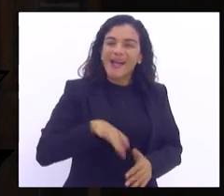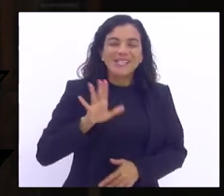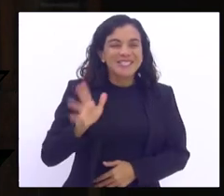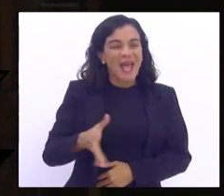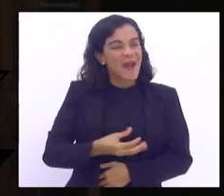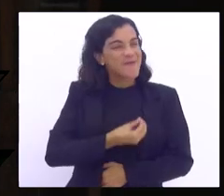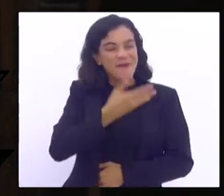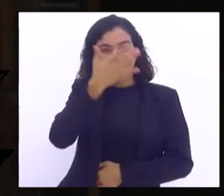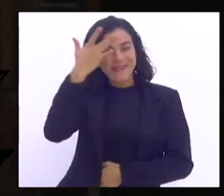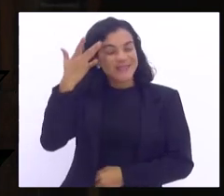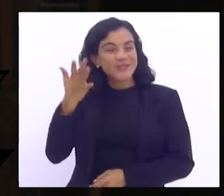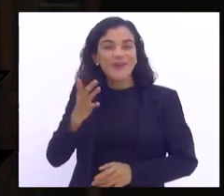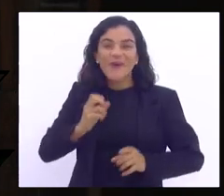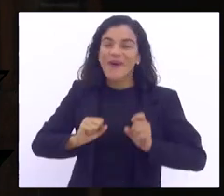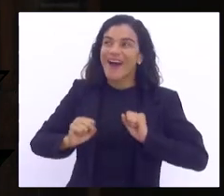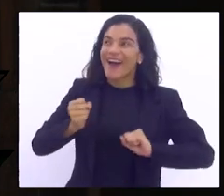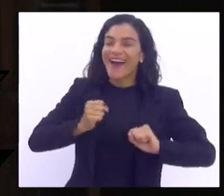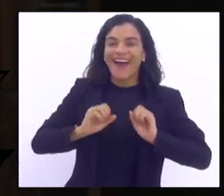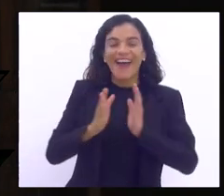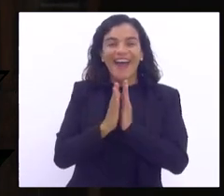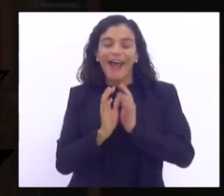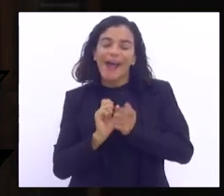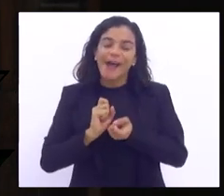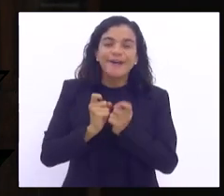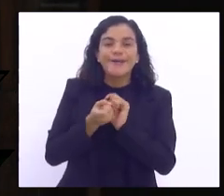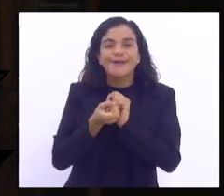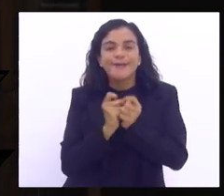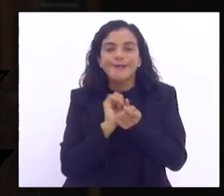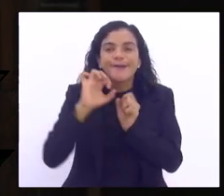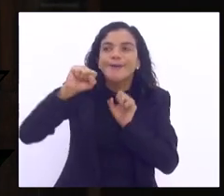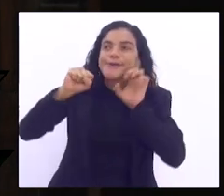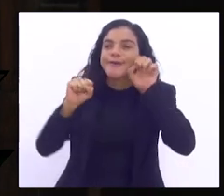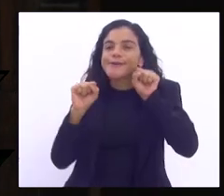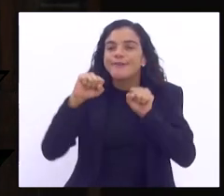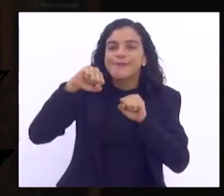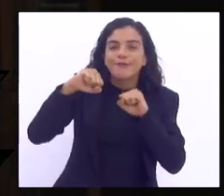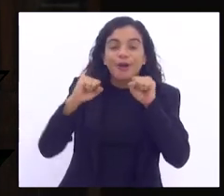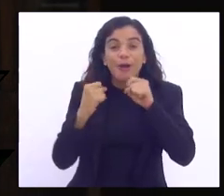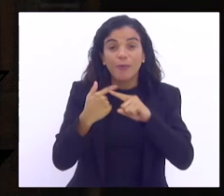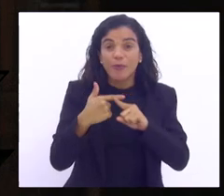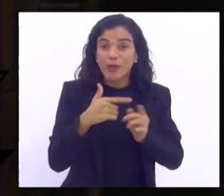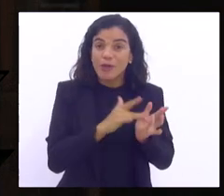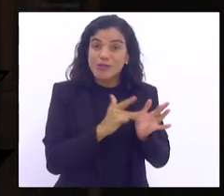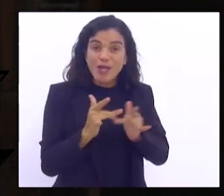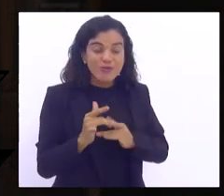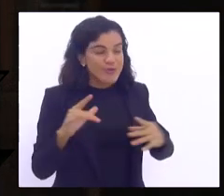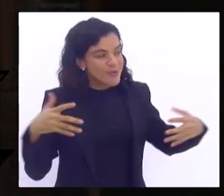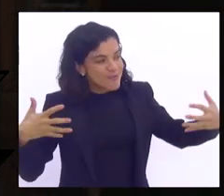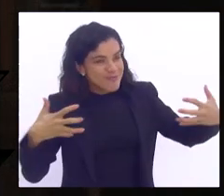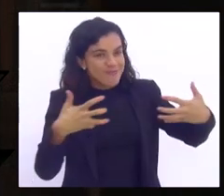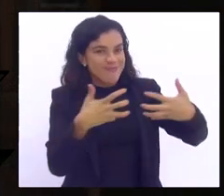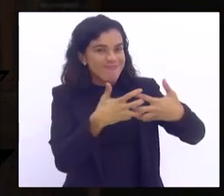e ficou alegre. Né? Ficou contente, porque Jesus estava ali.